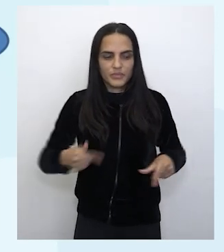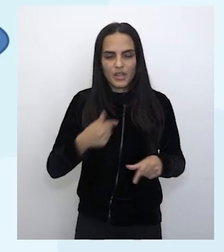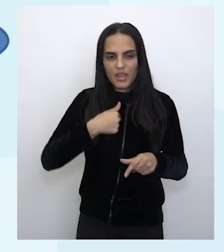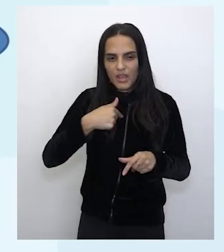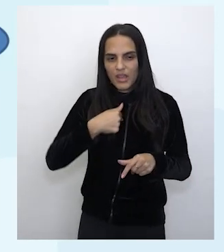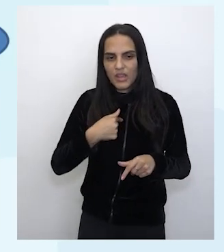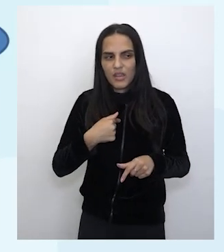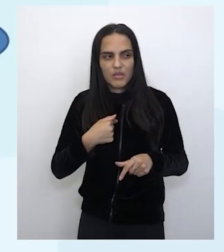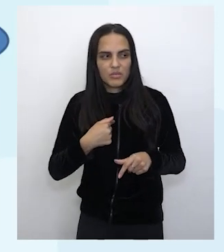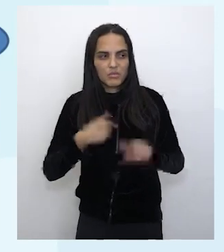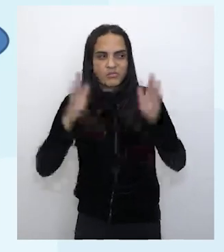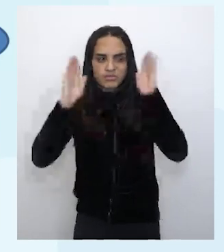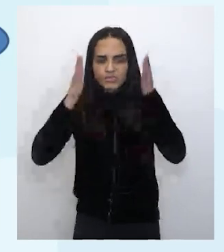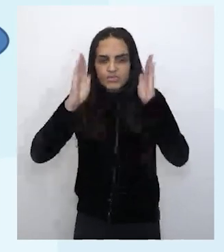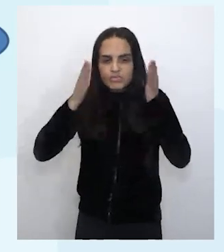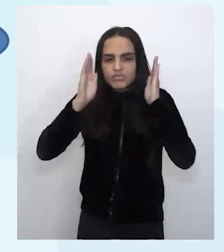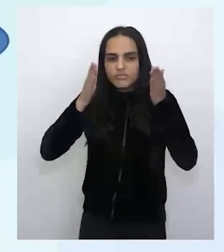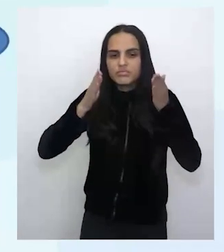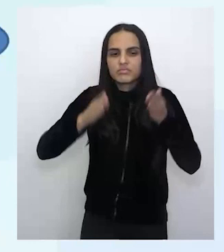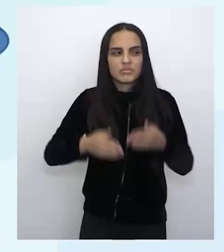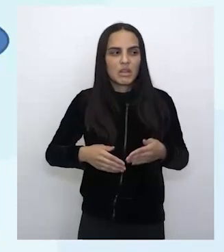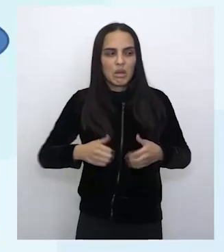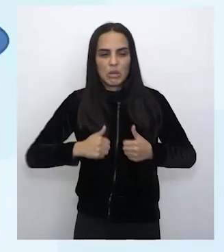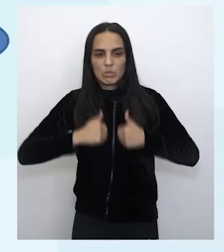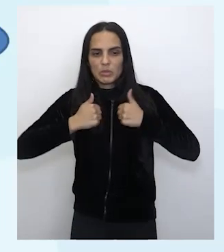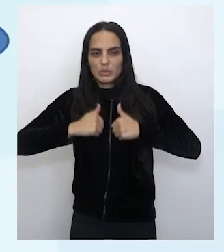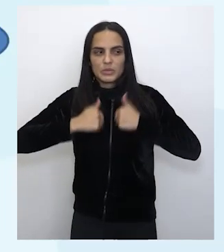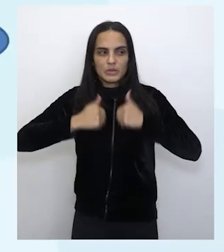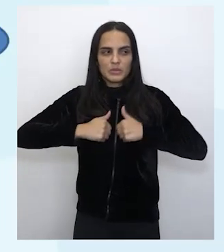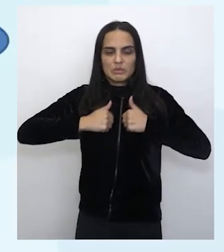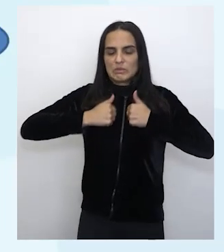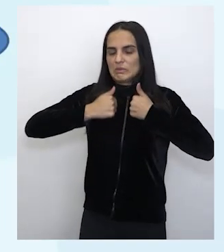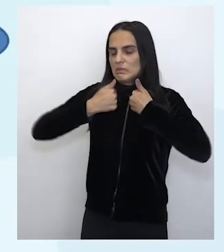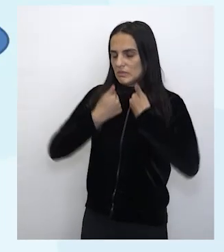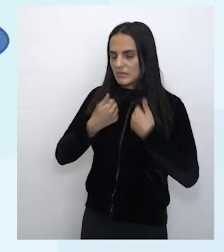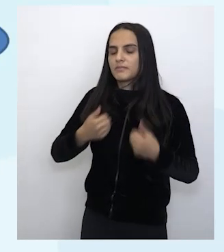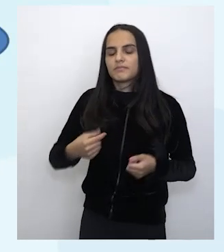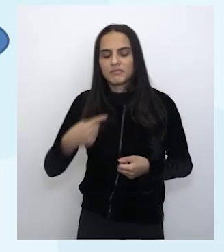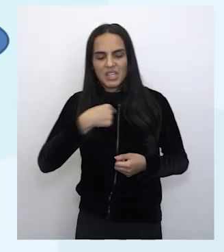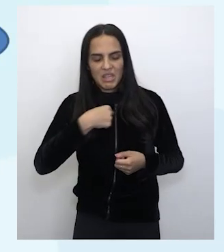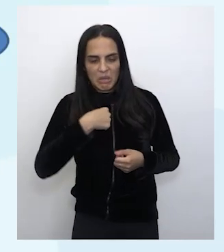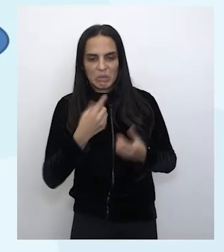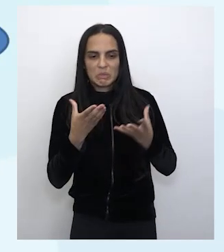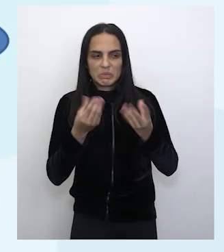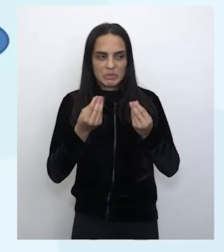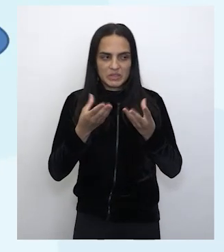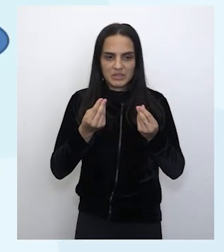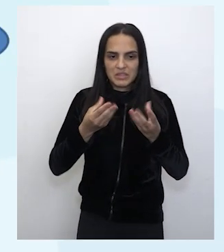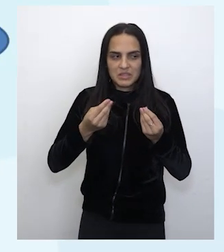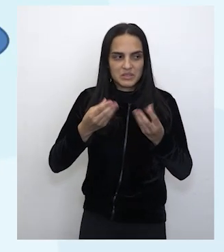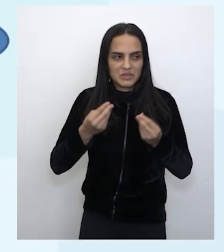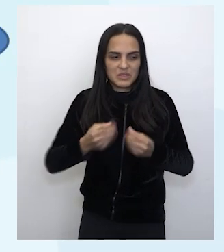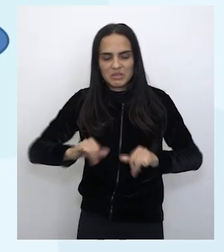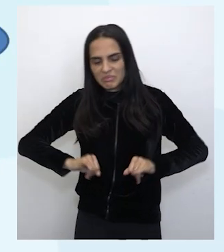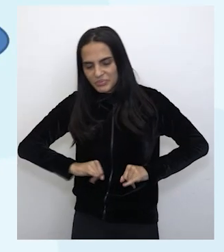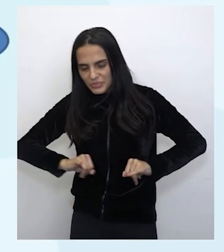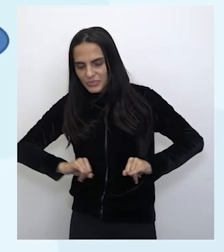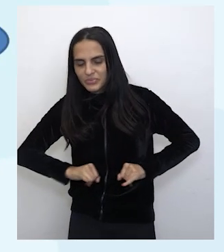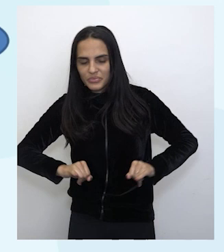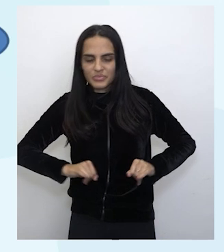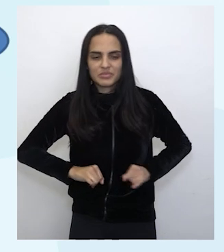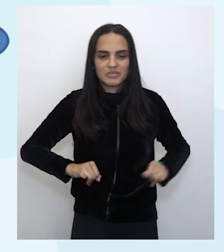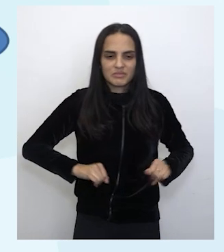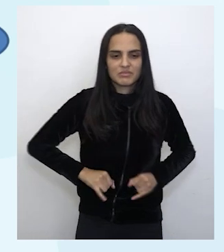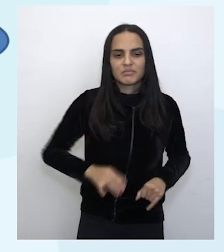grotesco, mesquinho, submisso e arrogante, que tenho sofrido enxovalhos